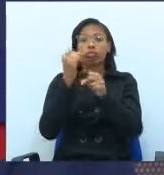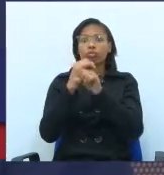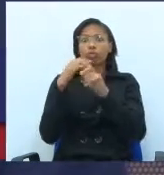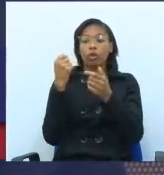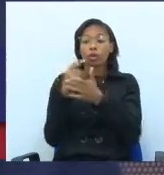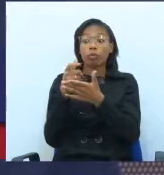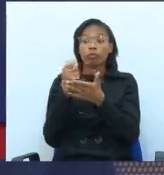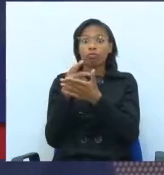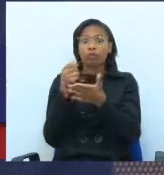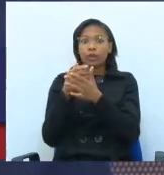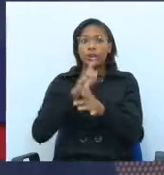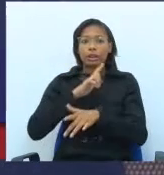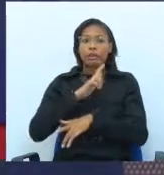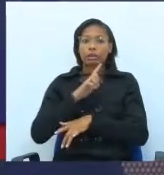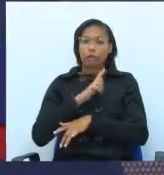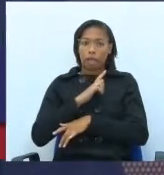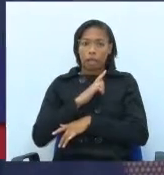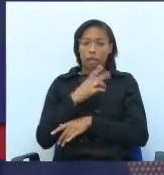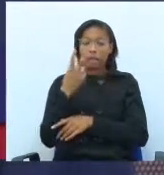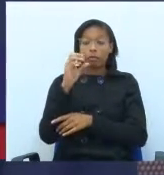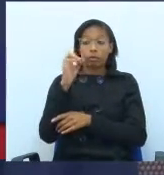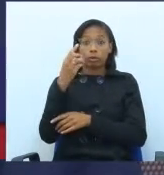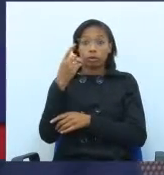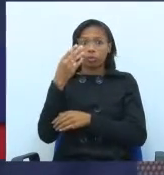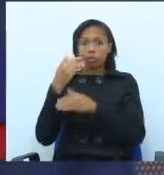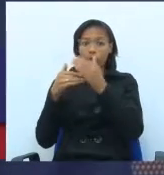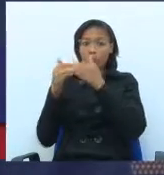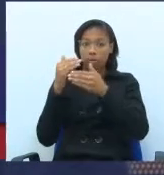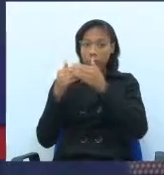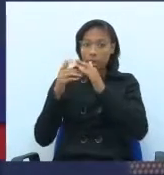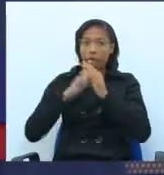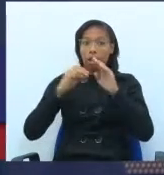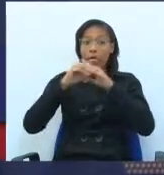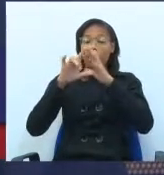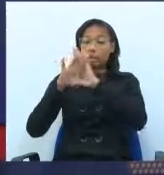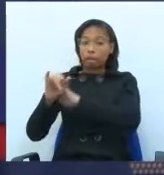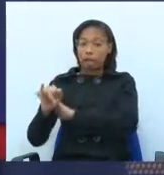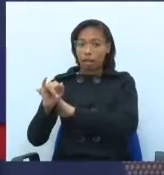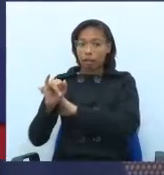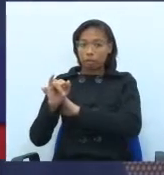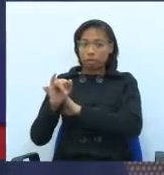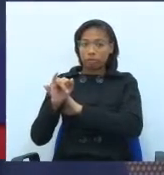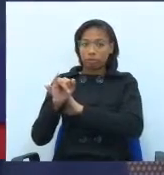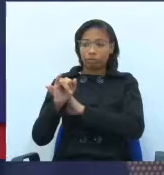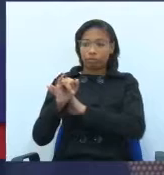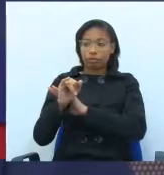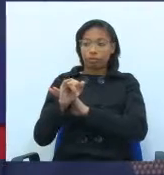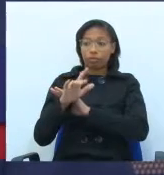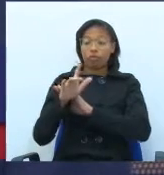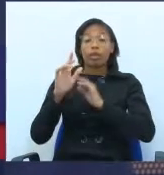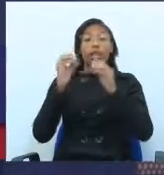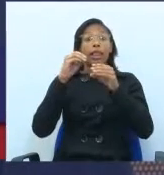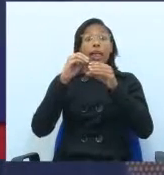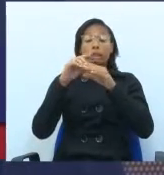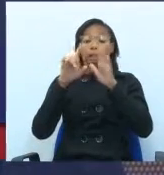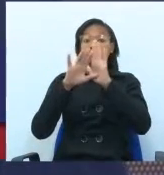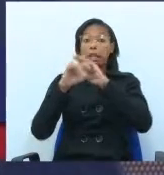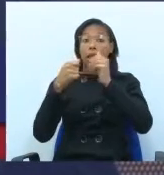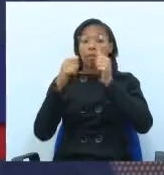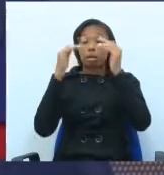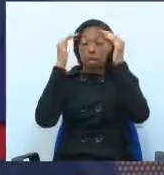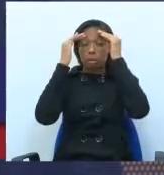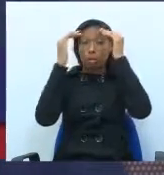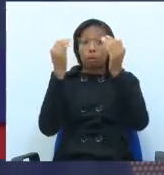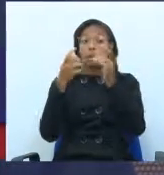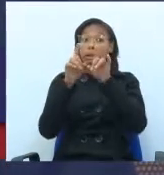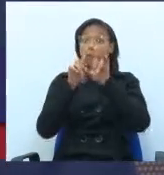quadrimestre do Executivo ao Legislativo. Isso aí está previsto na legislação, portanto,